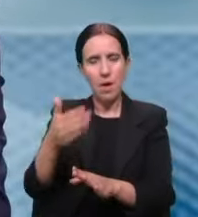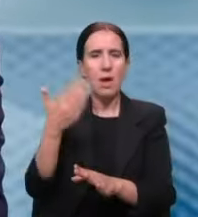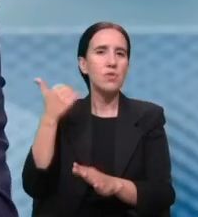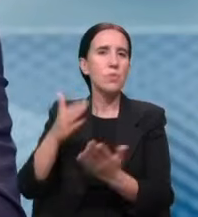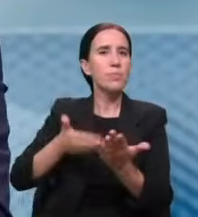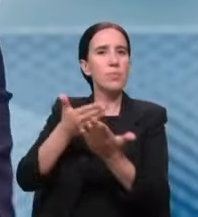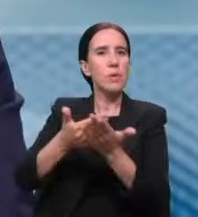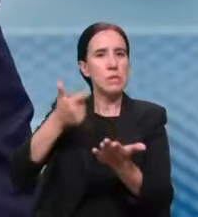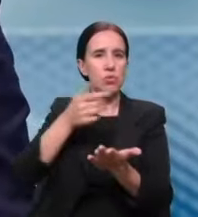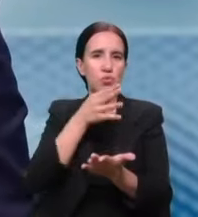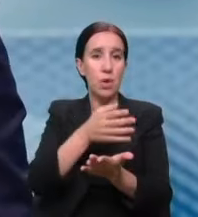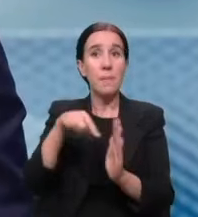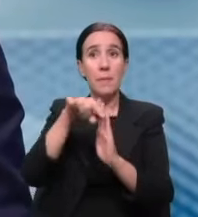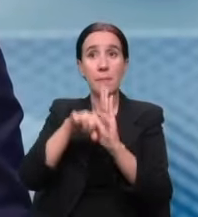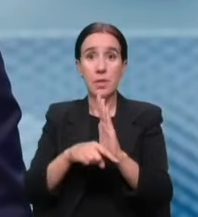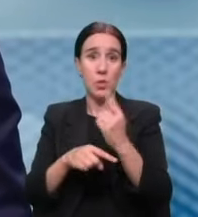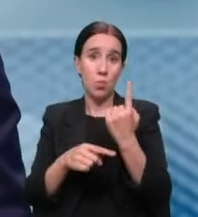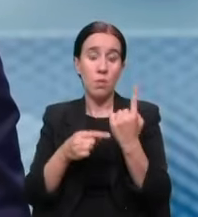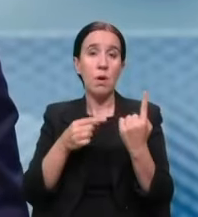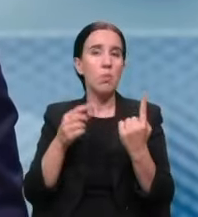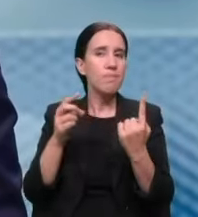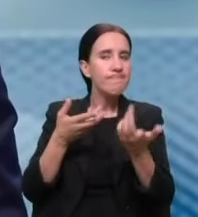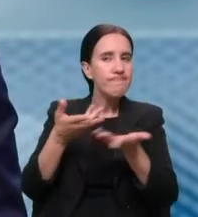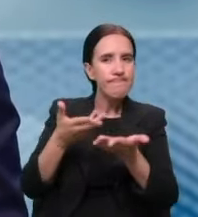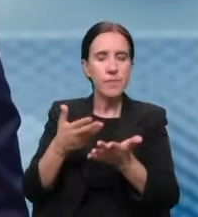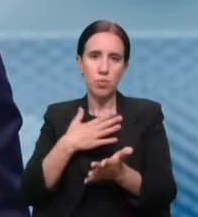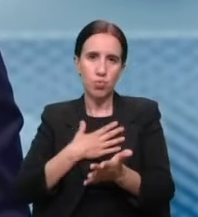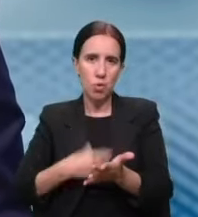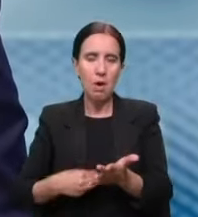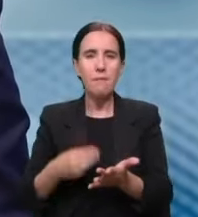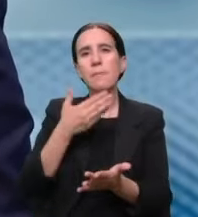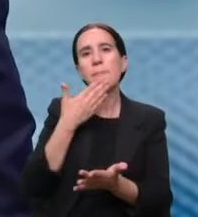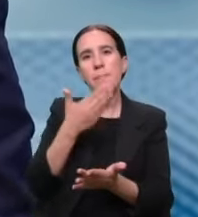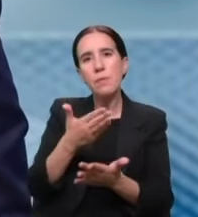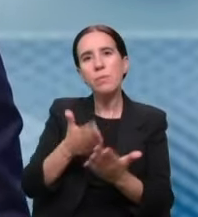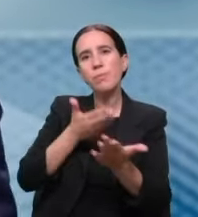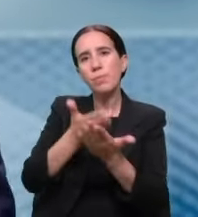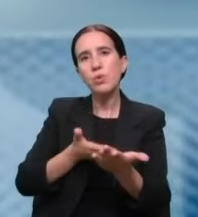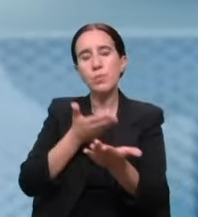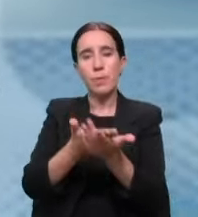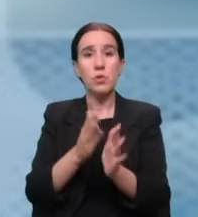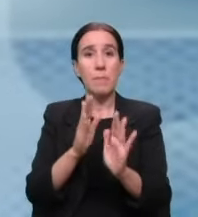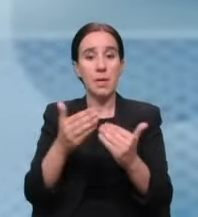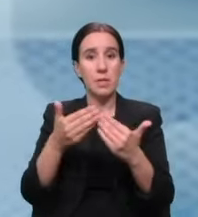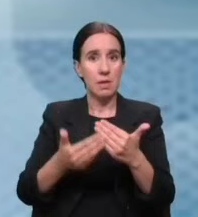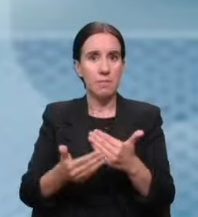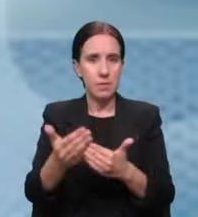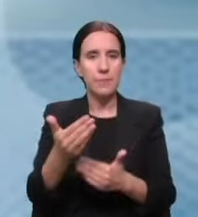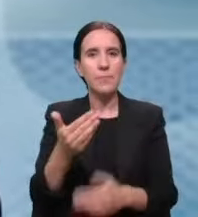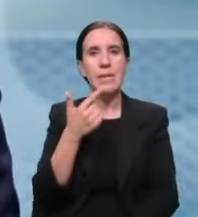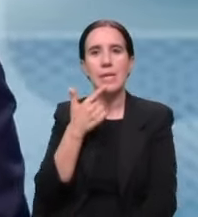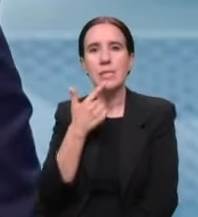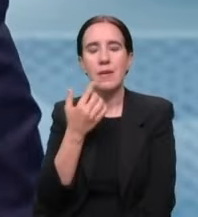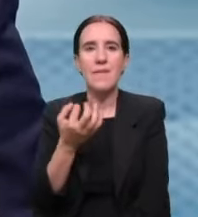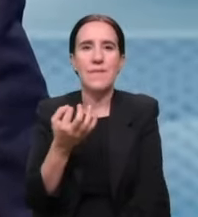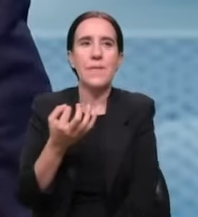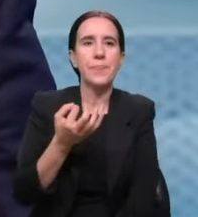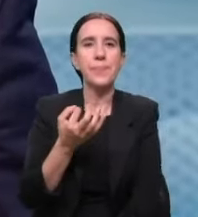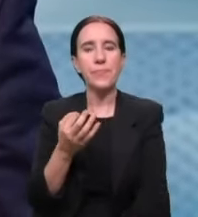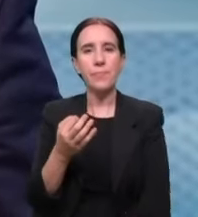mas uma das medidas eu gostava de ouvir sobre ela, e pedindo-lhe então que avance para as restantes propostas, mas a partir desta, quer abolir o direito à